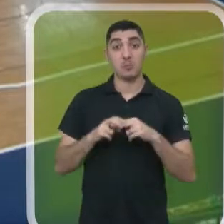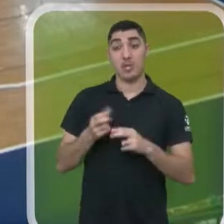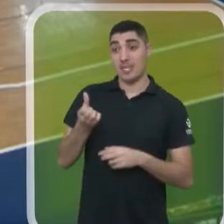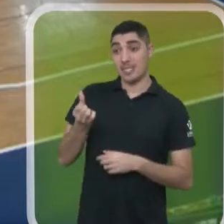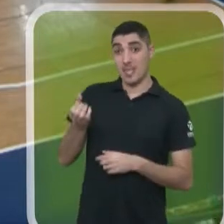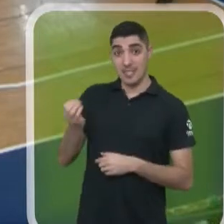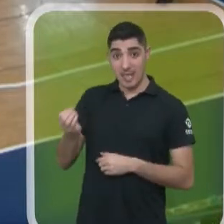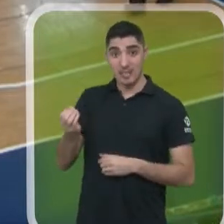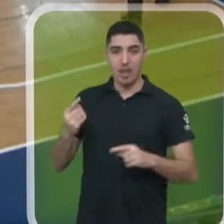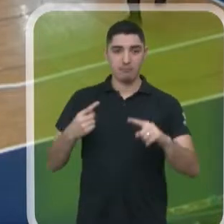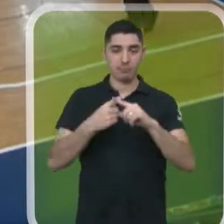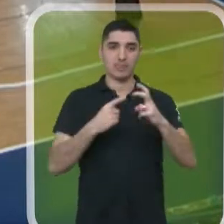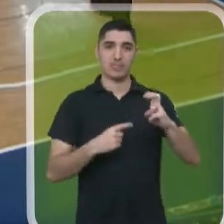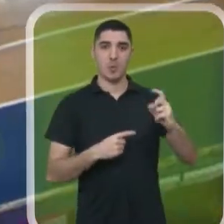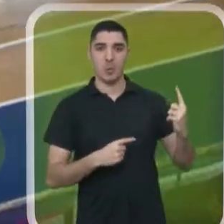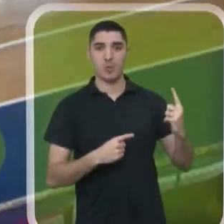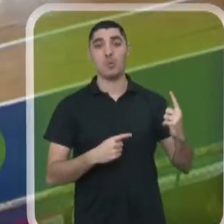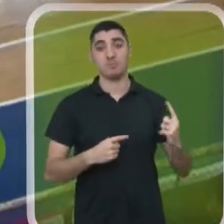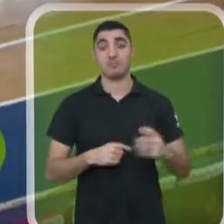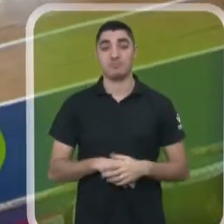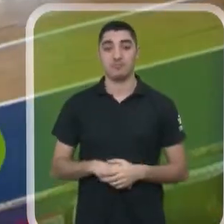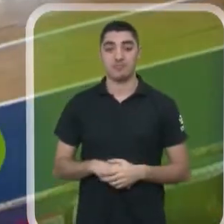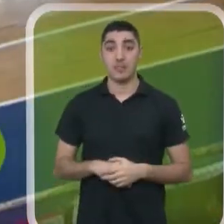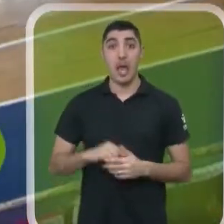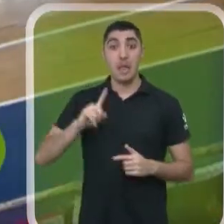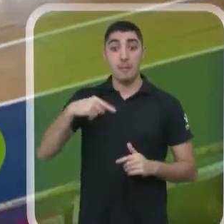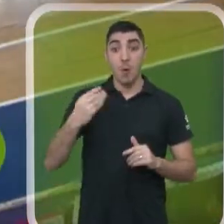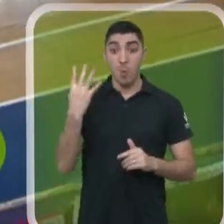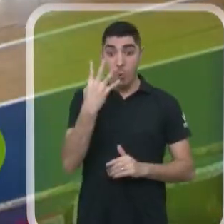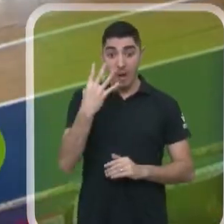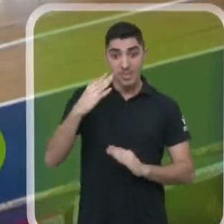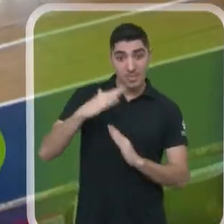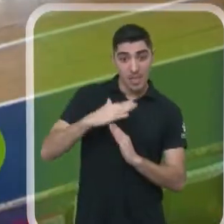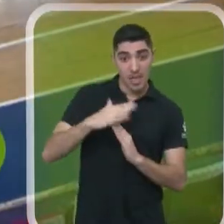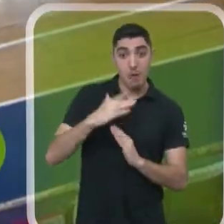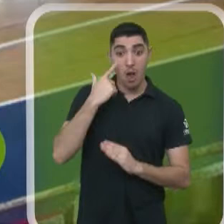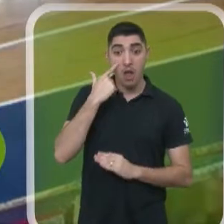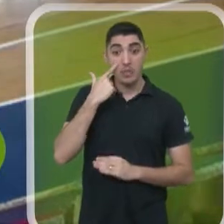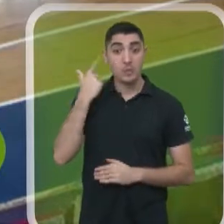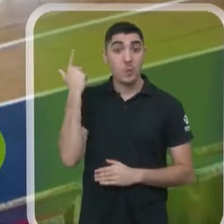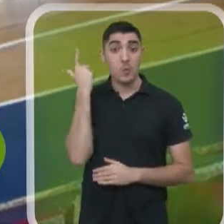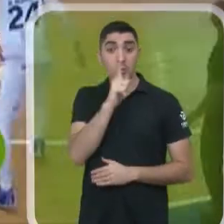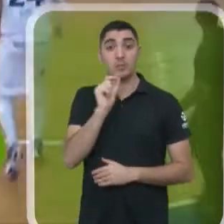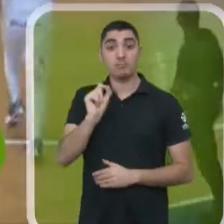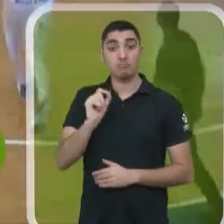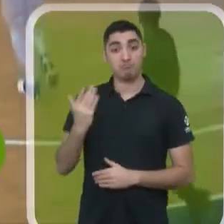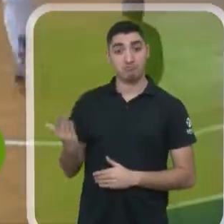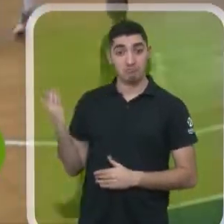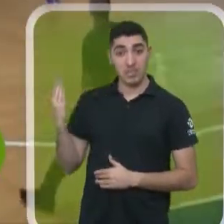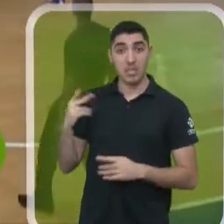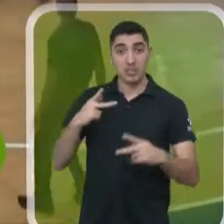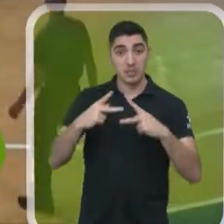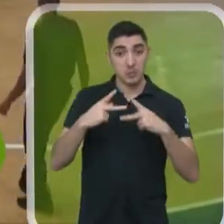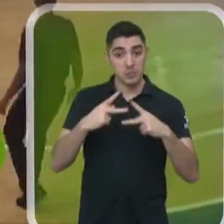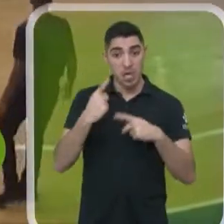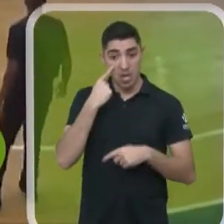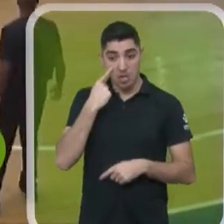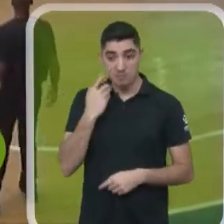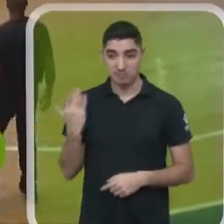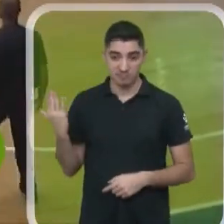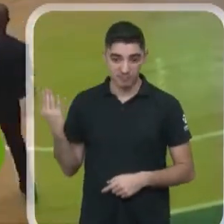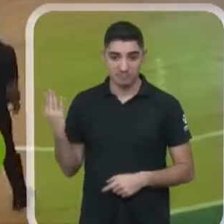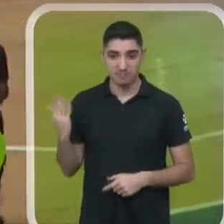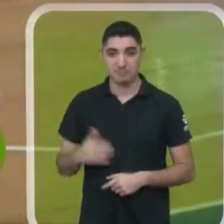6051 no placar do último quarto São José foi administrando a vantagem que tinha com tranquilidade